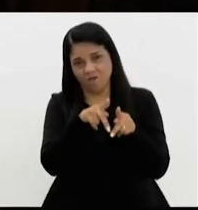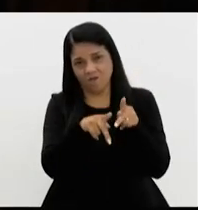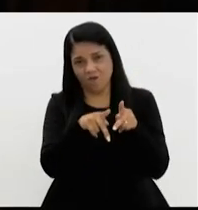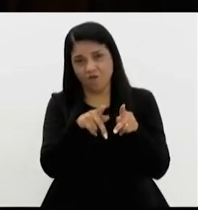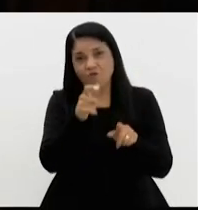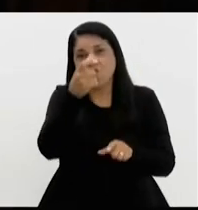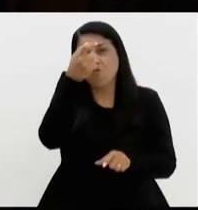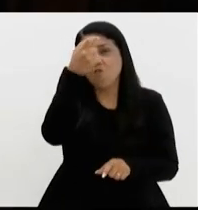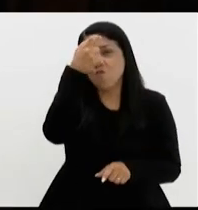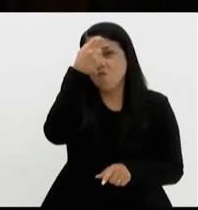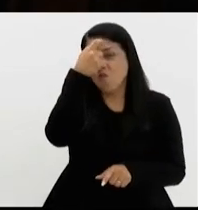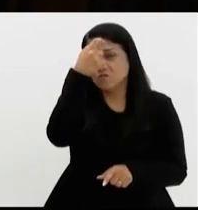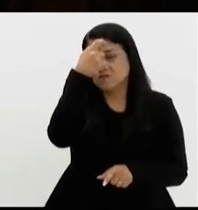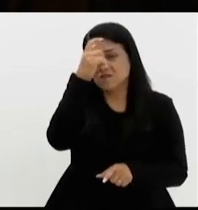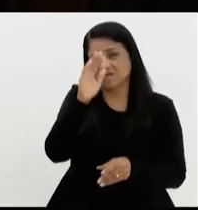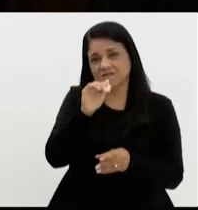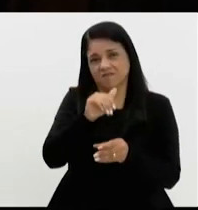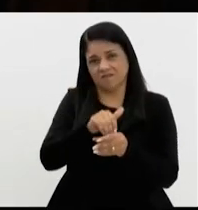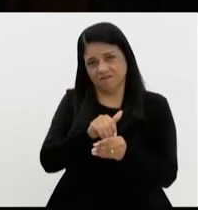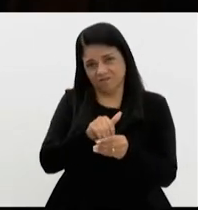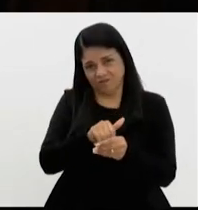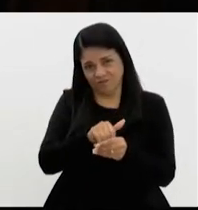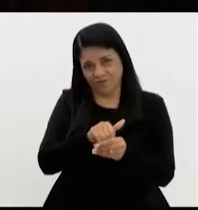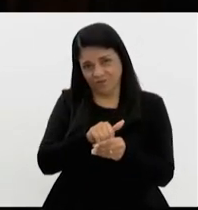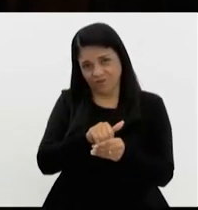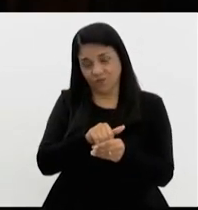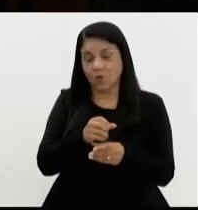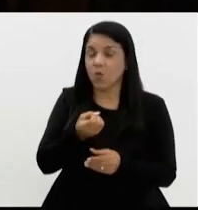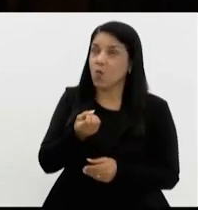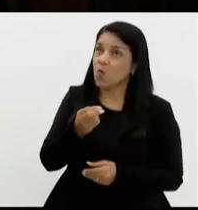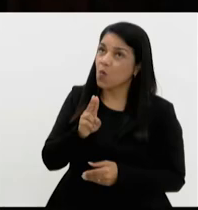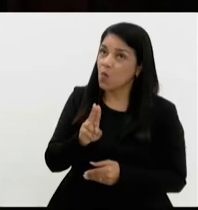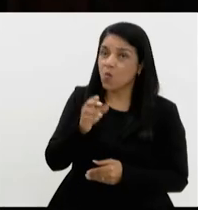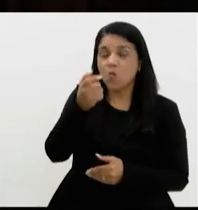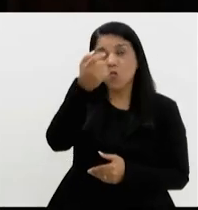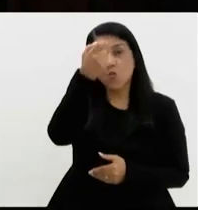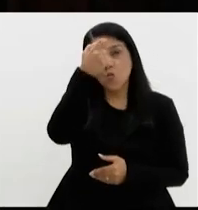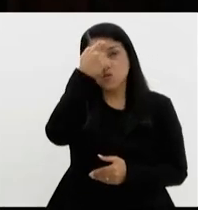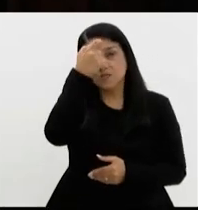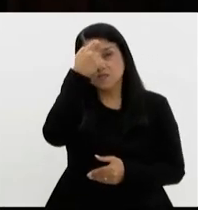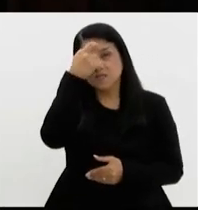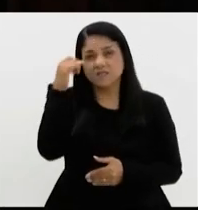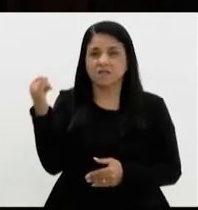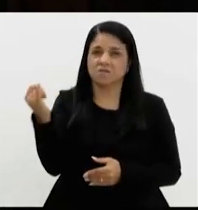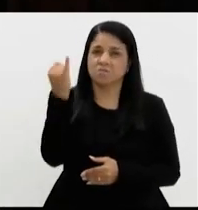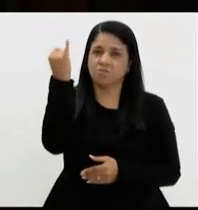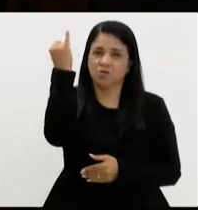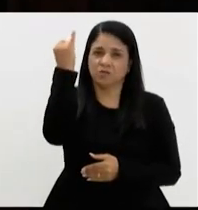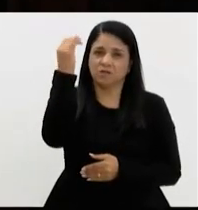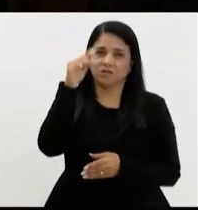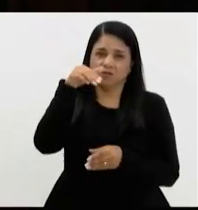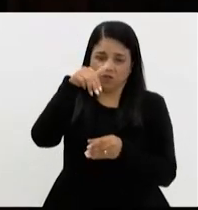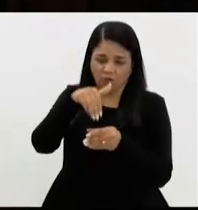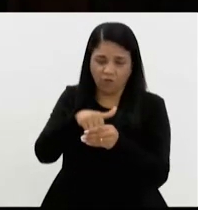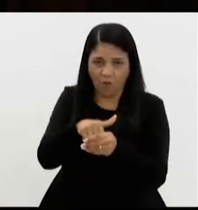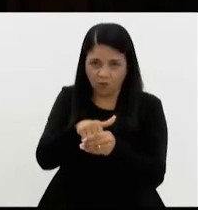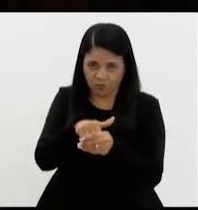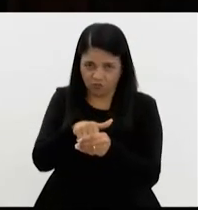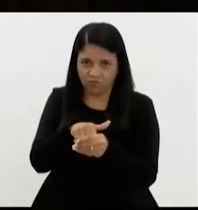de consciência eleitoral ou a consciência do voto da importância do ato de